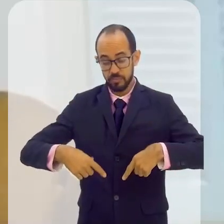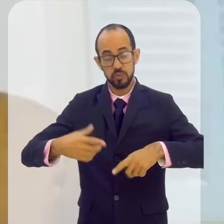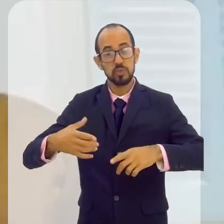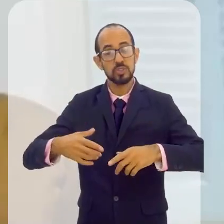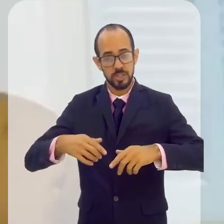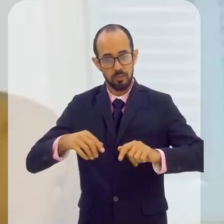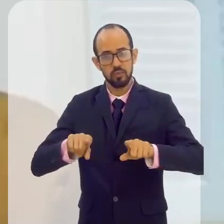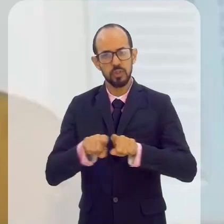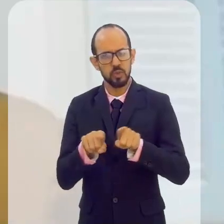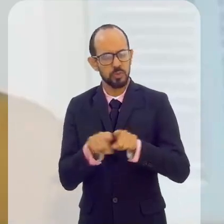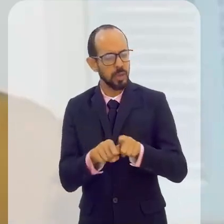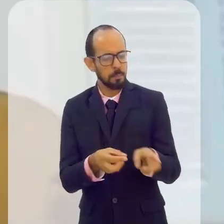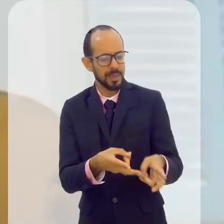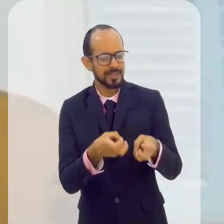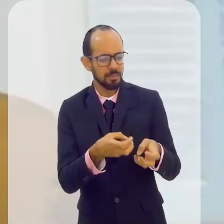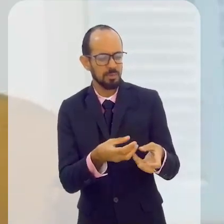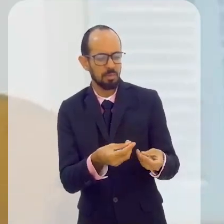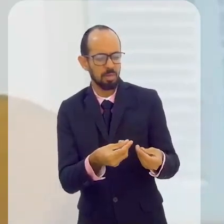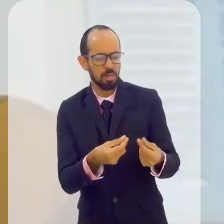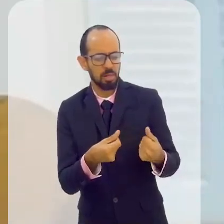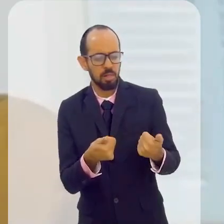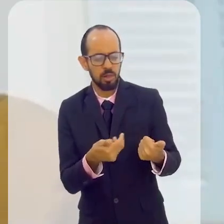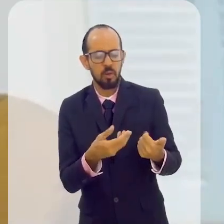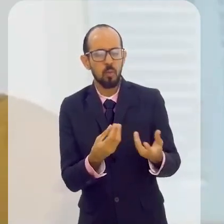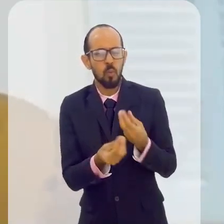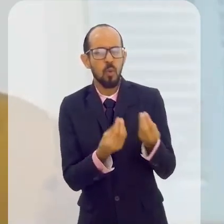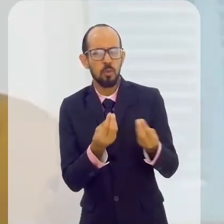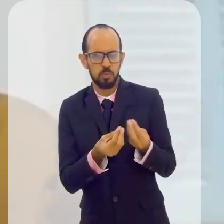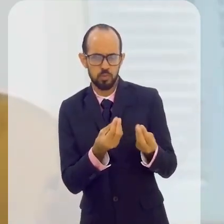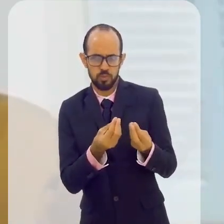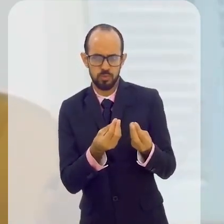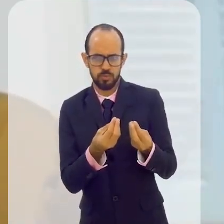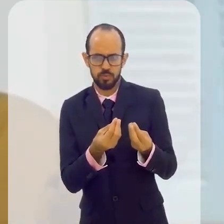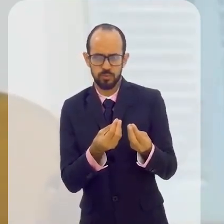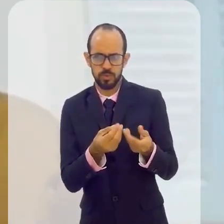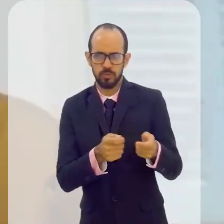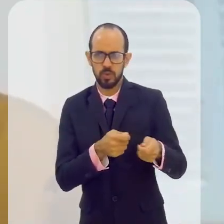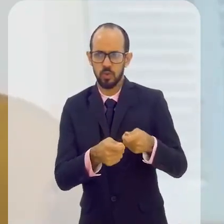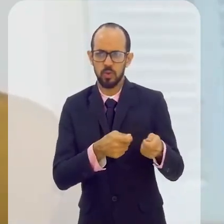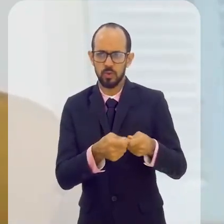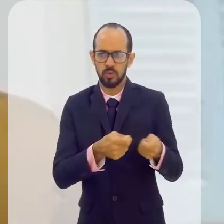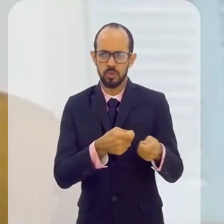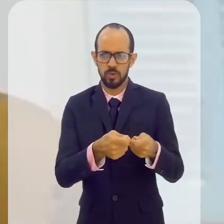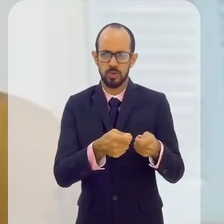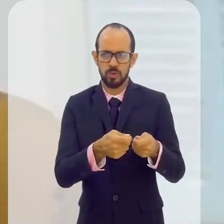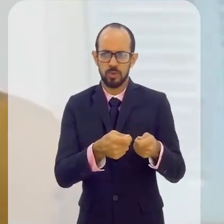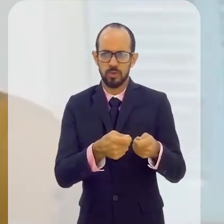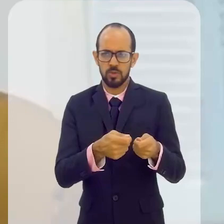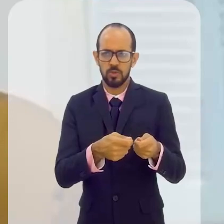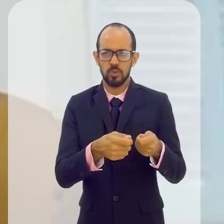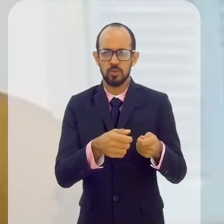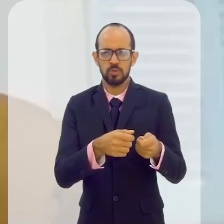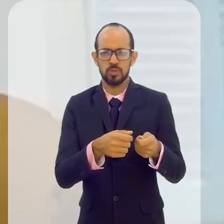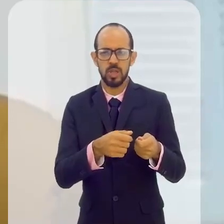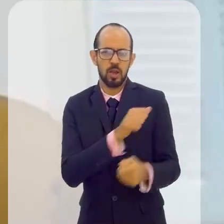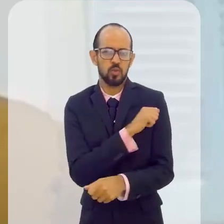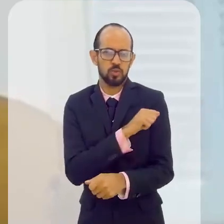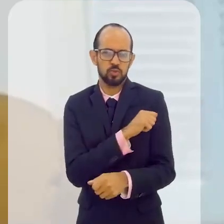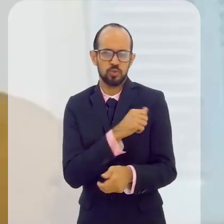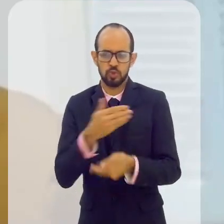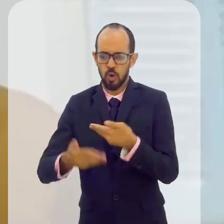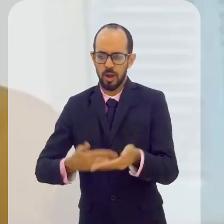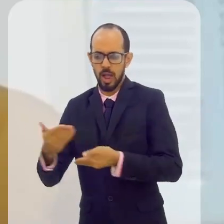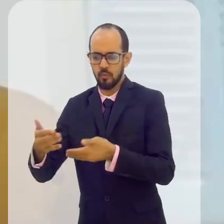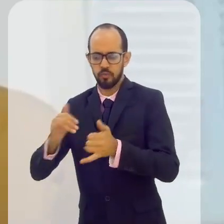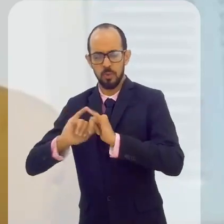mais que você randomiza a questão, coloca mecanismos de controle, os alunos trocavam informações pelo WhatsApp.